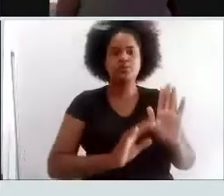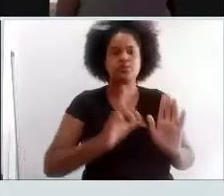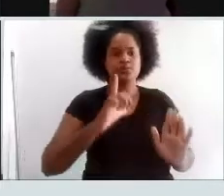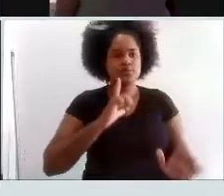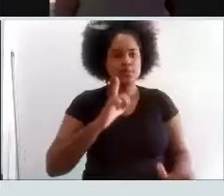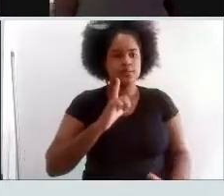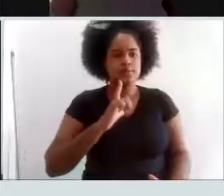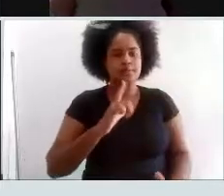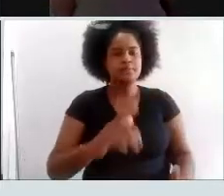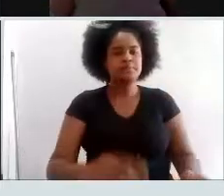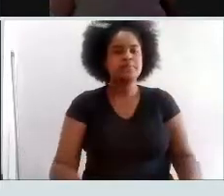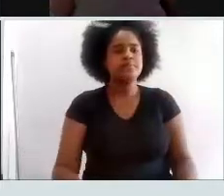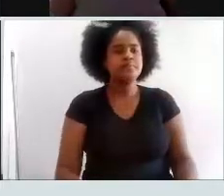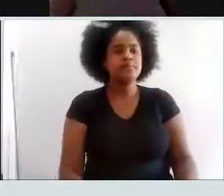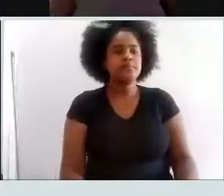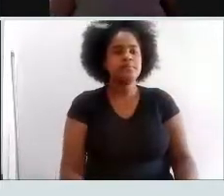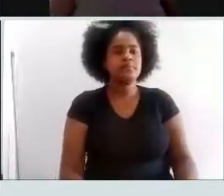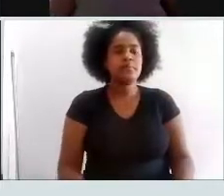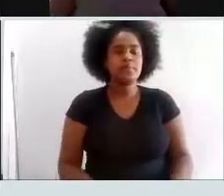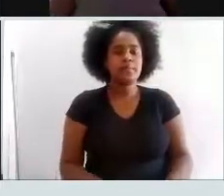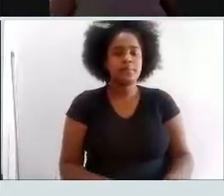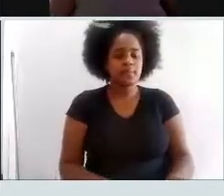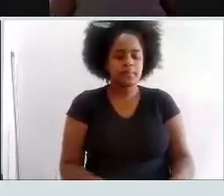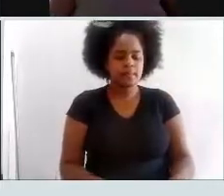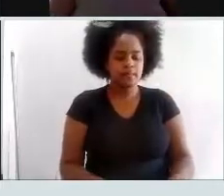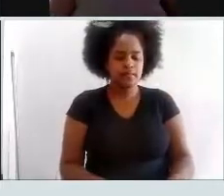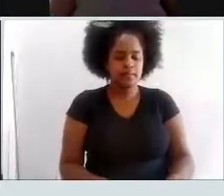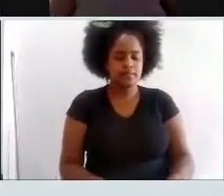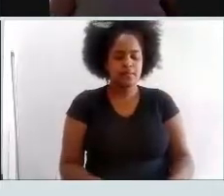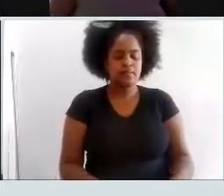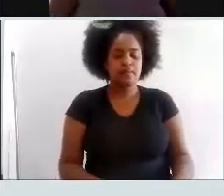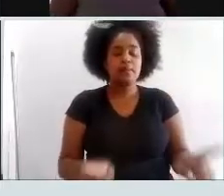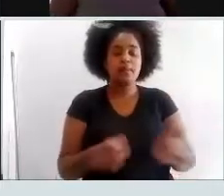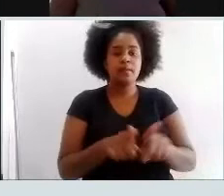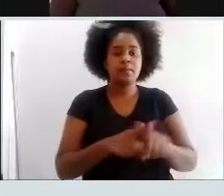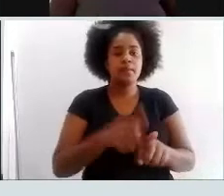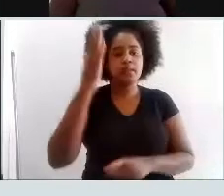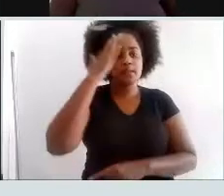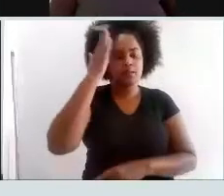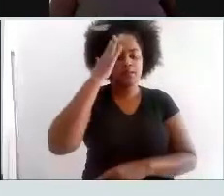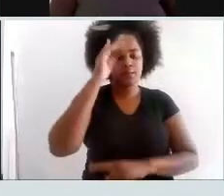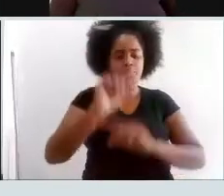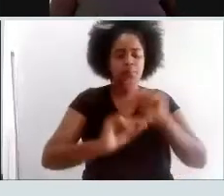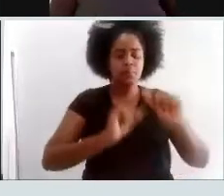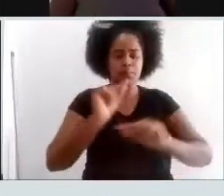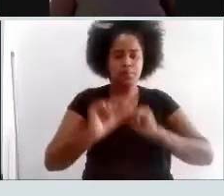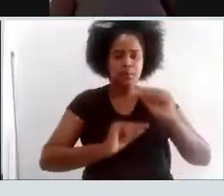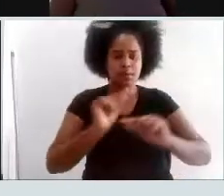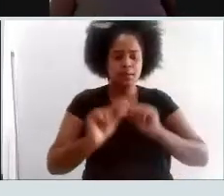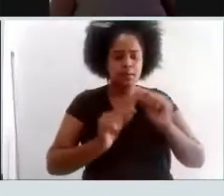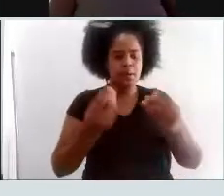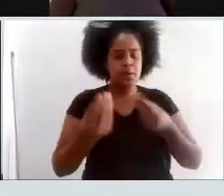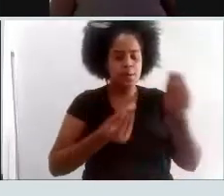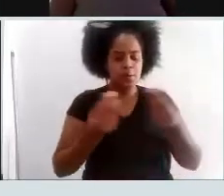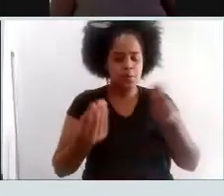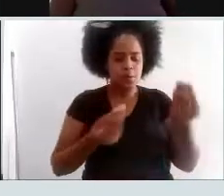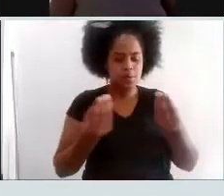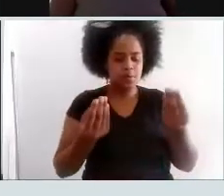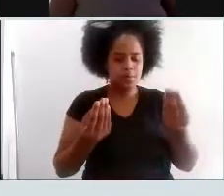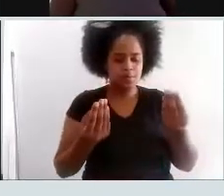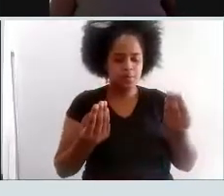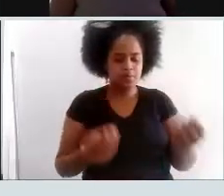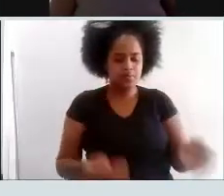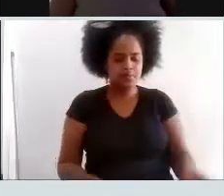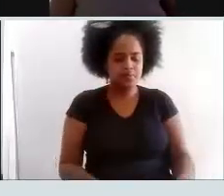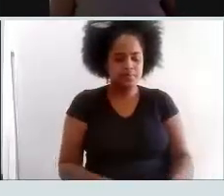a realmente a seguir e também entender quais são os modos, né, que a gente chama de competências do Enem, que vai ser a forma como